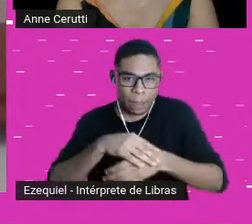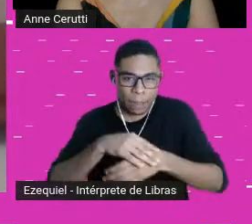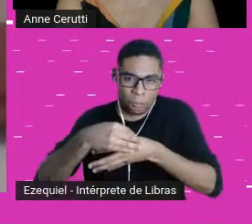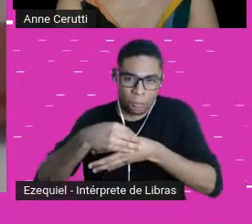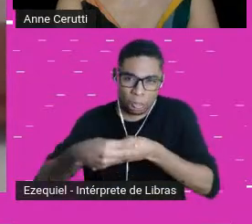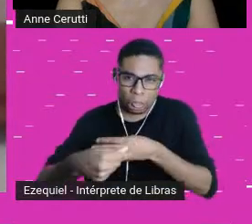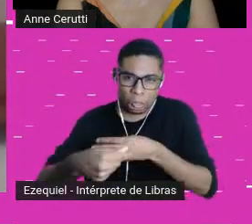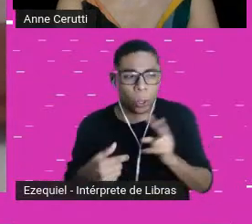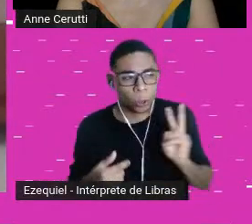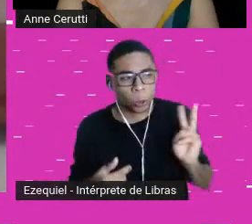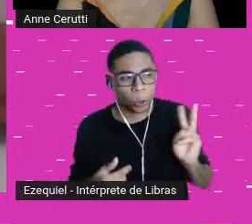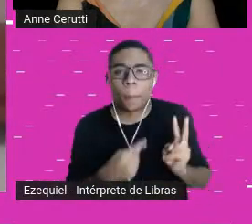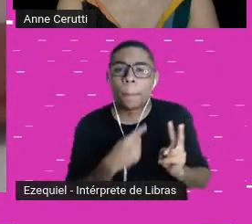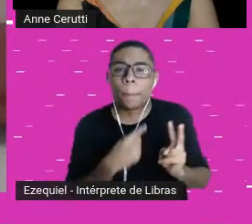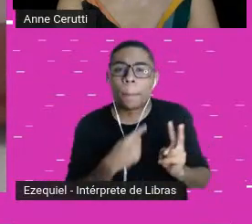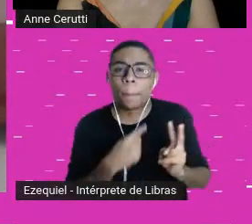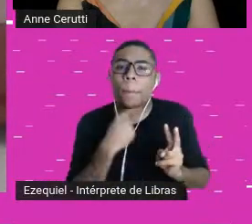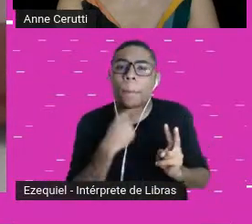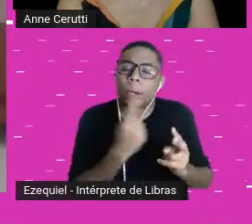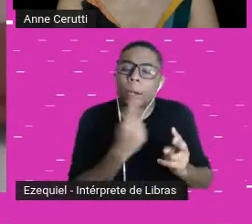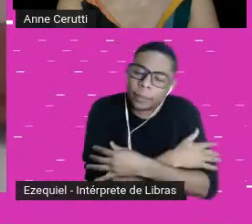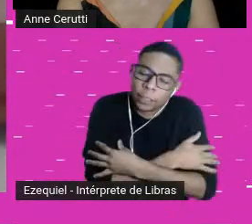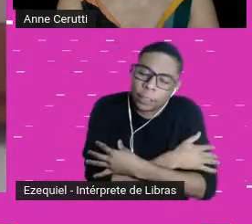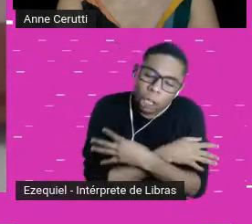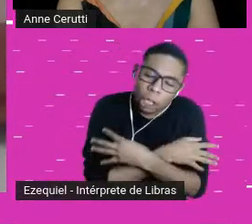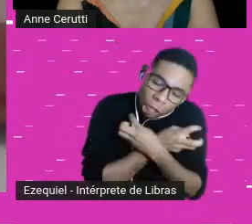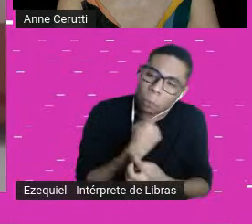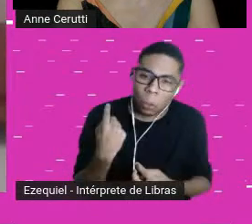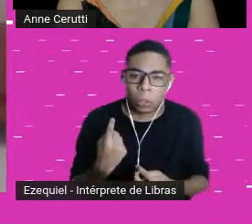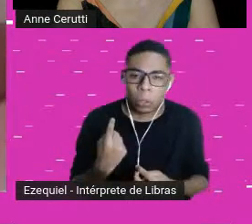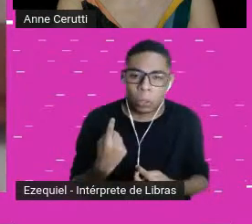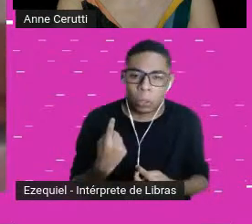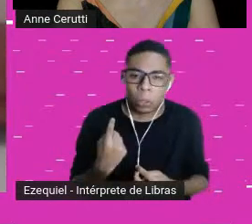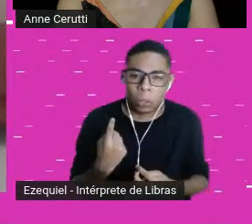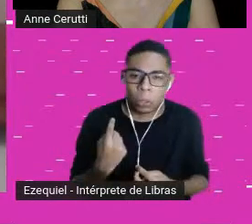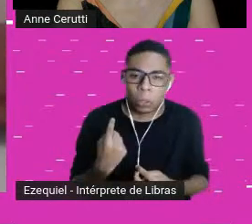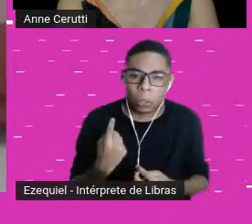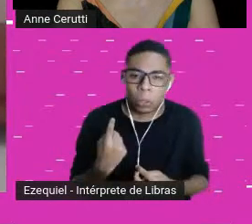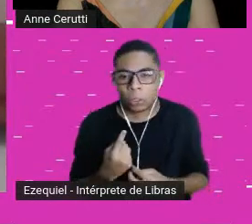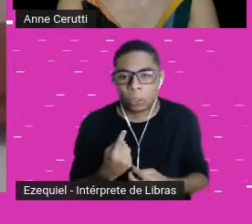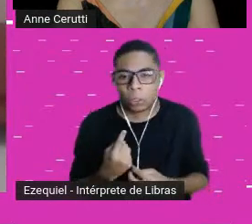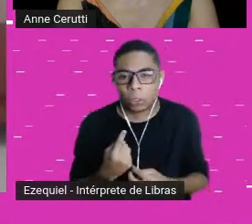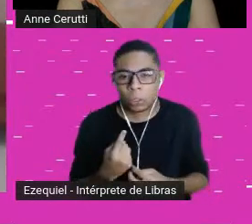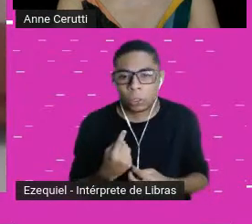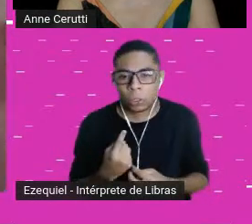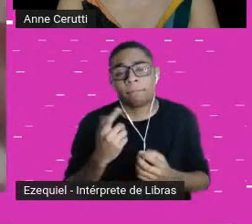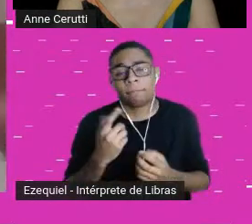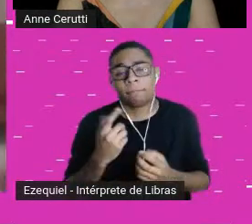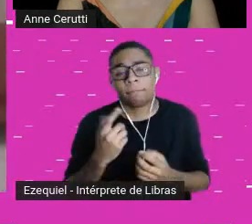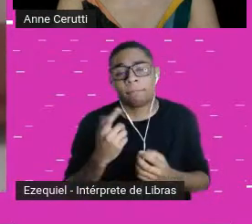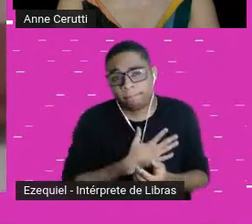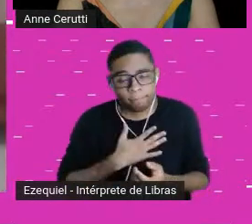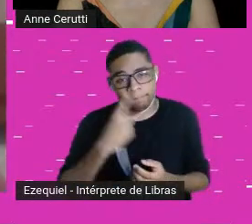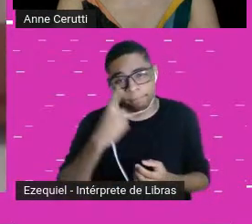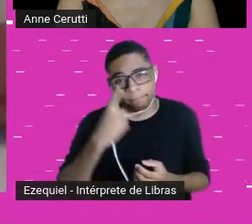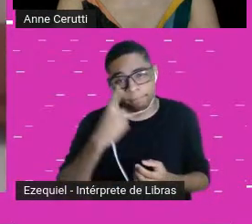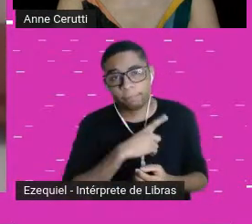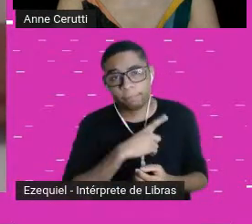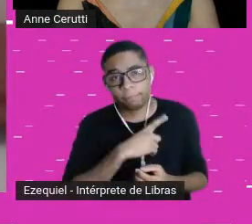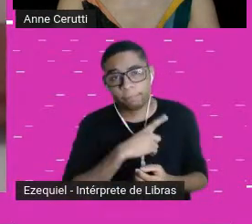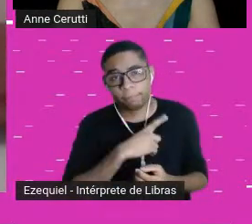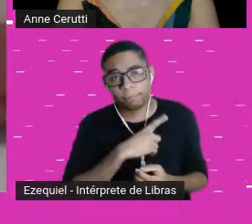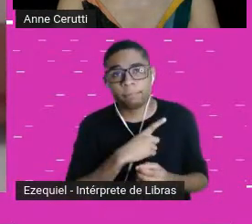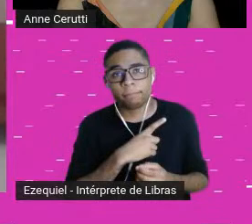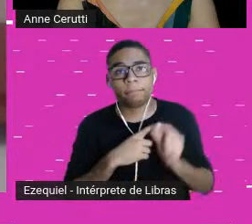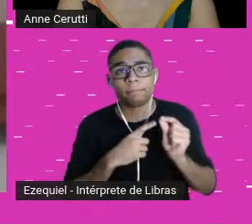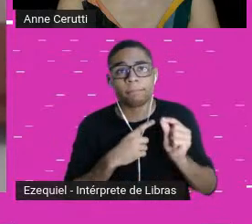né, e o prazer que a Medeia tinha enquanto ele estava narrando esses horrores, o prazer, assim,